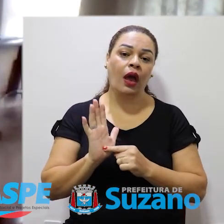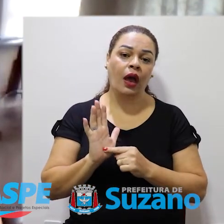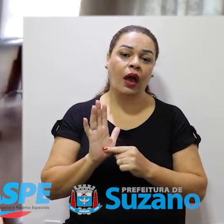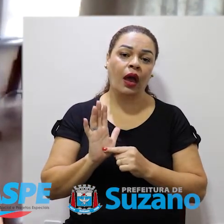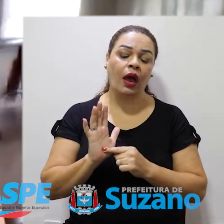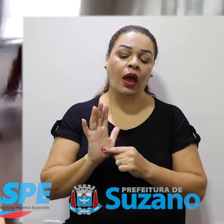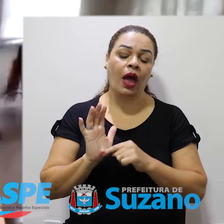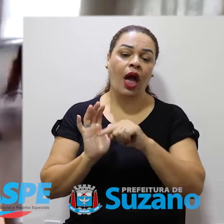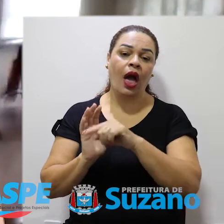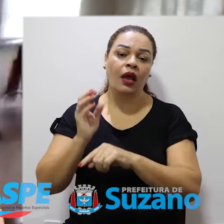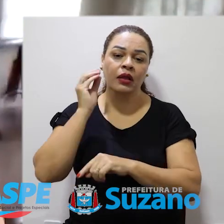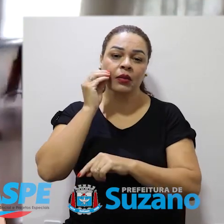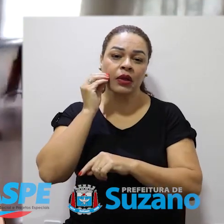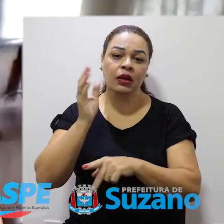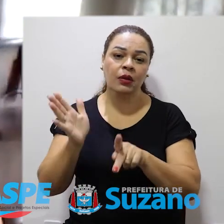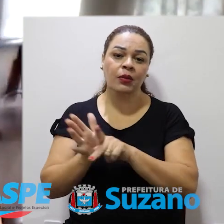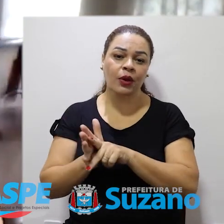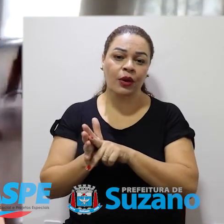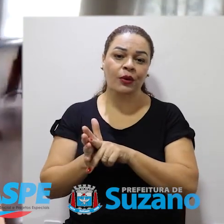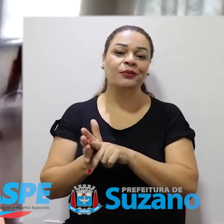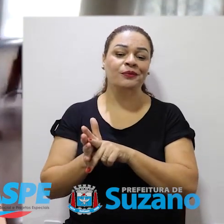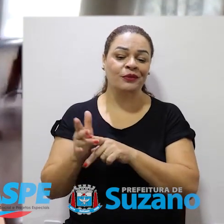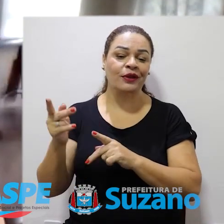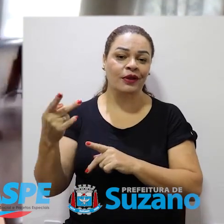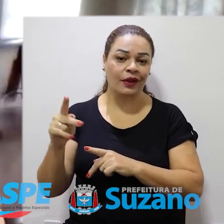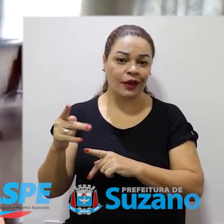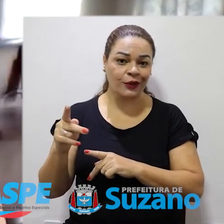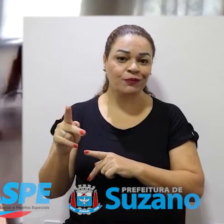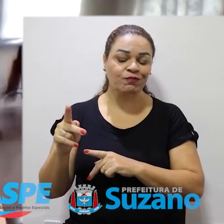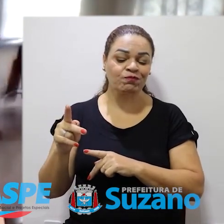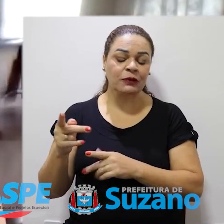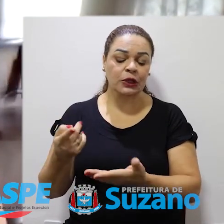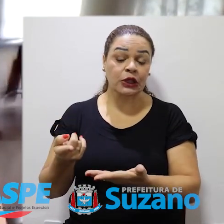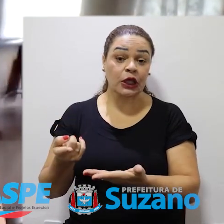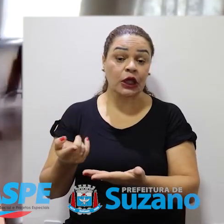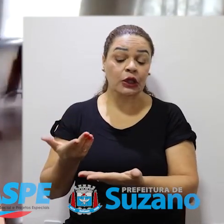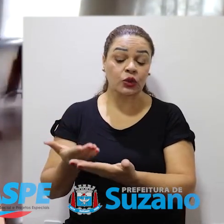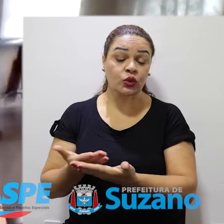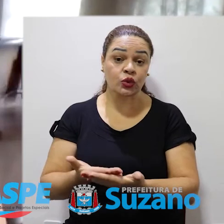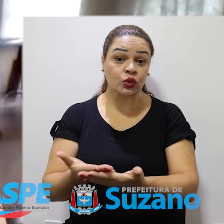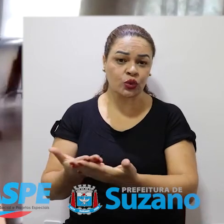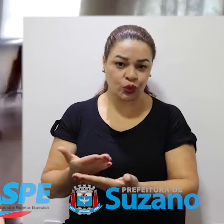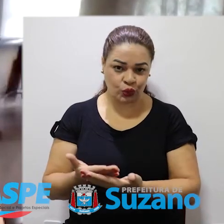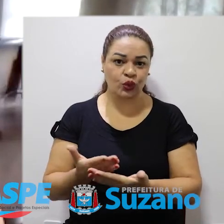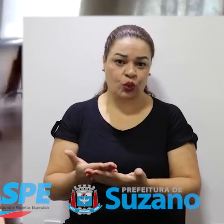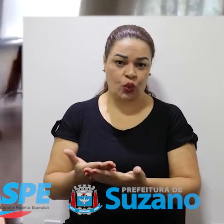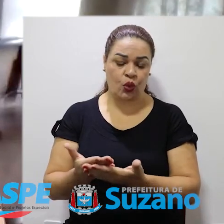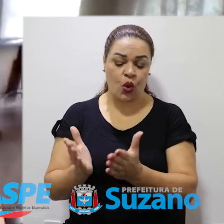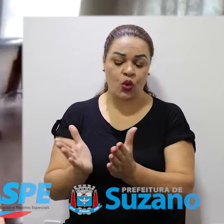em que ele conta o seguinte caso, né? E esse caso ele tirou de um outro livro que é um livro